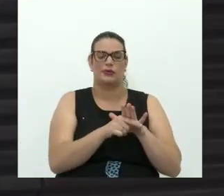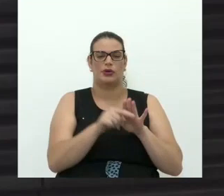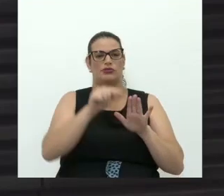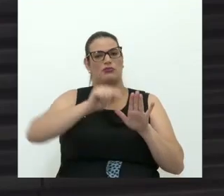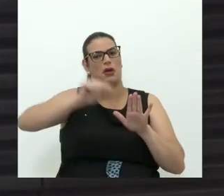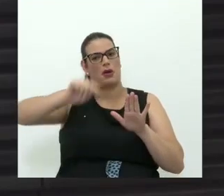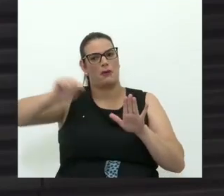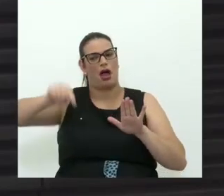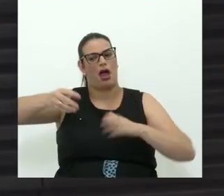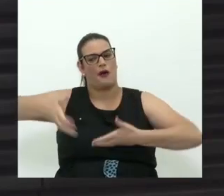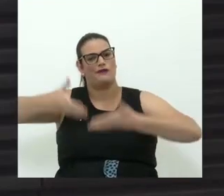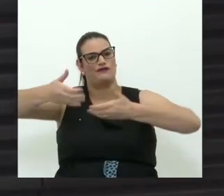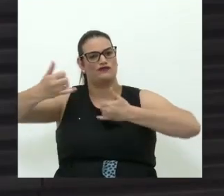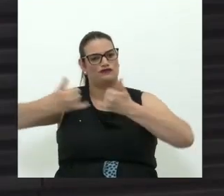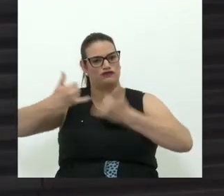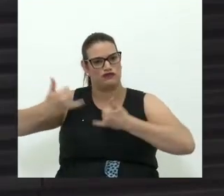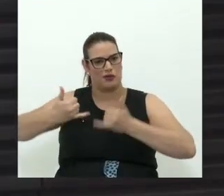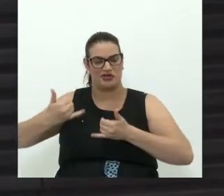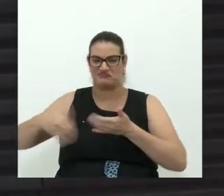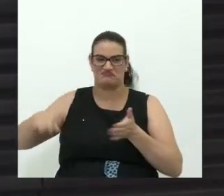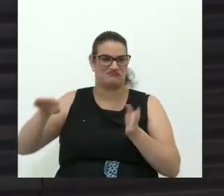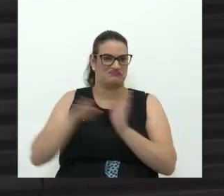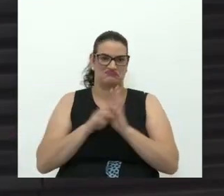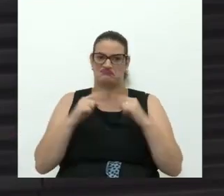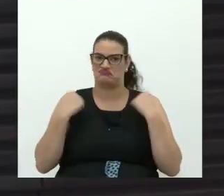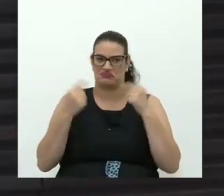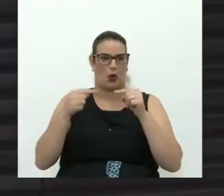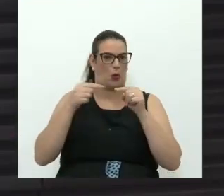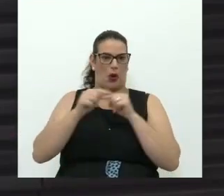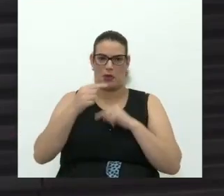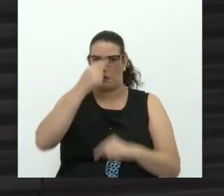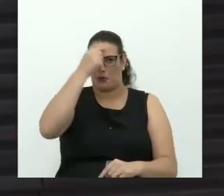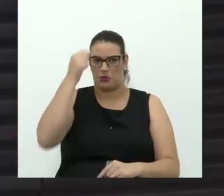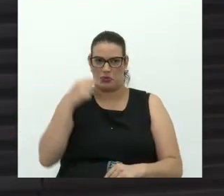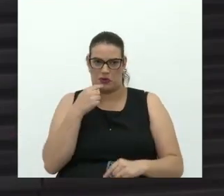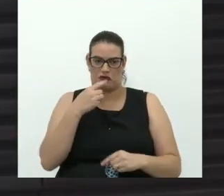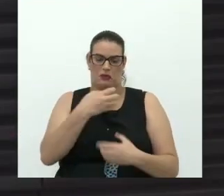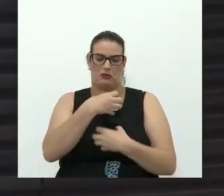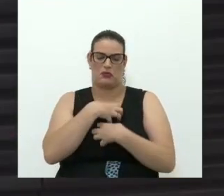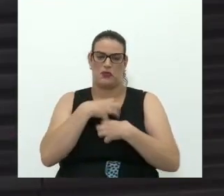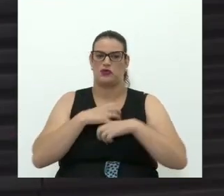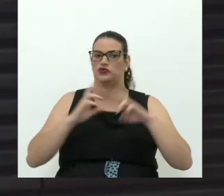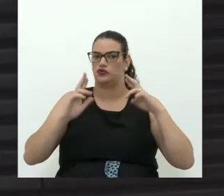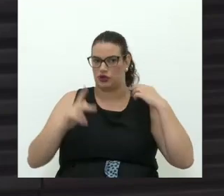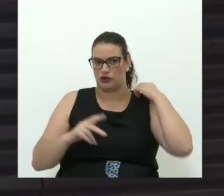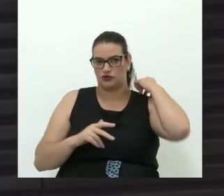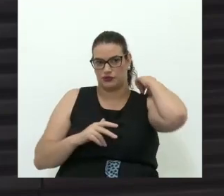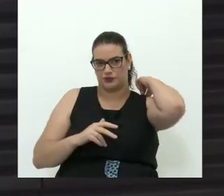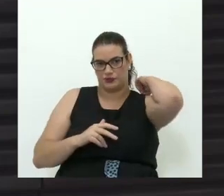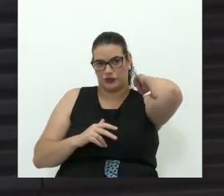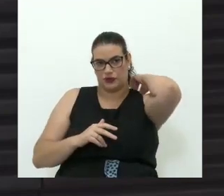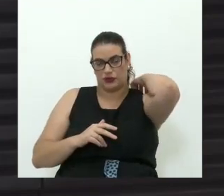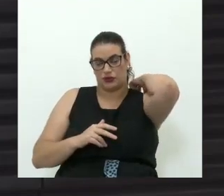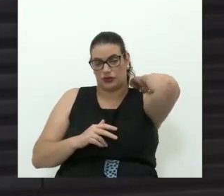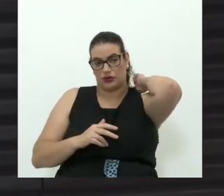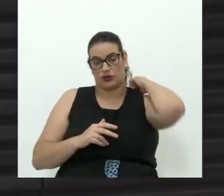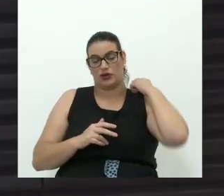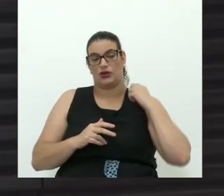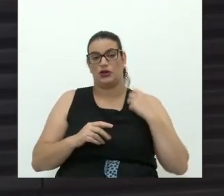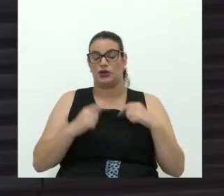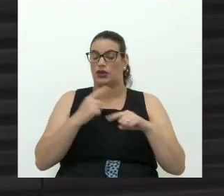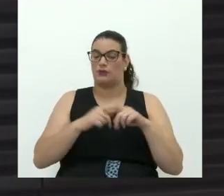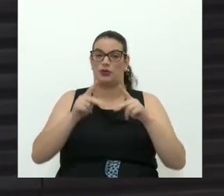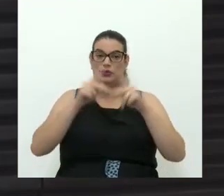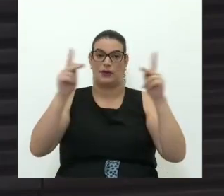candidata que impulsionou o conteúdo não chega até nós porque a nossa boa ol diferente daí tem uma questão de dentro das